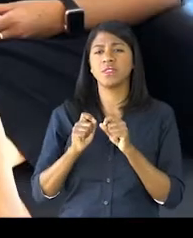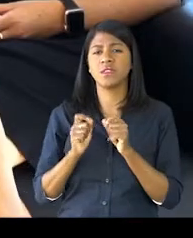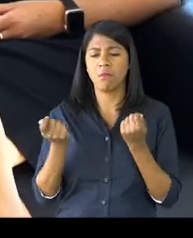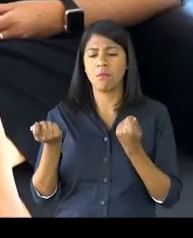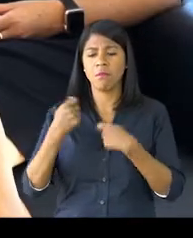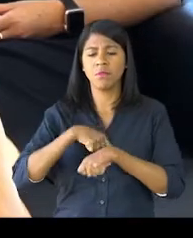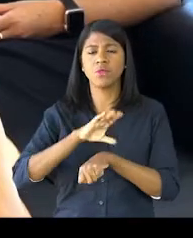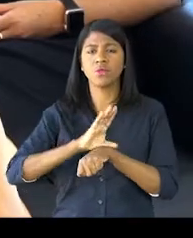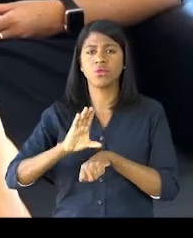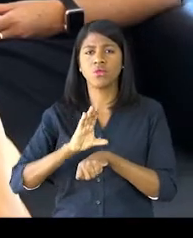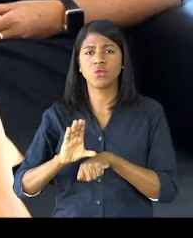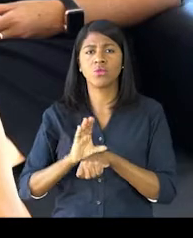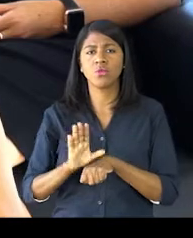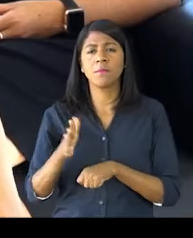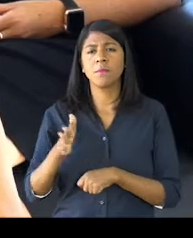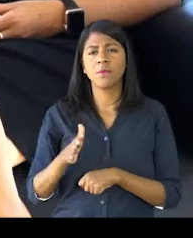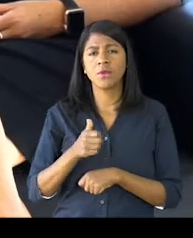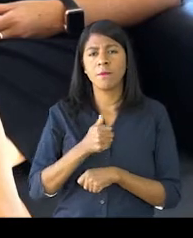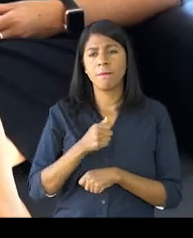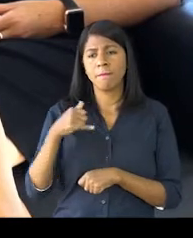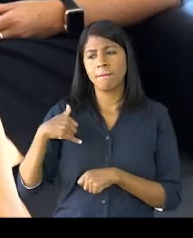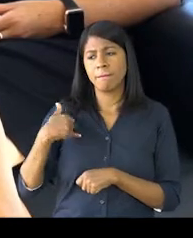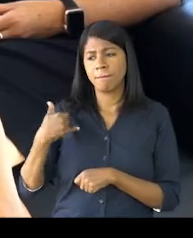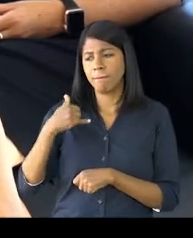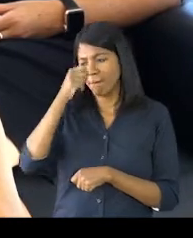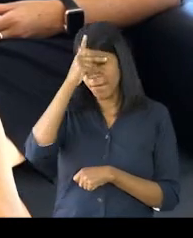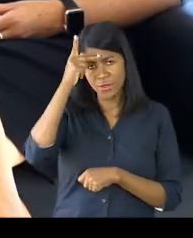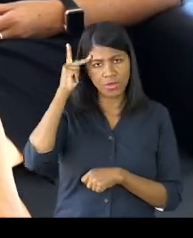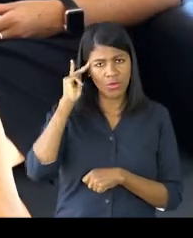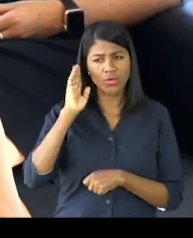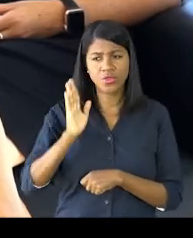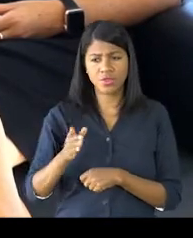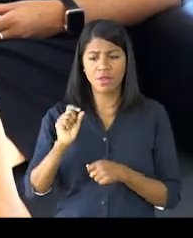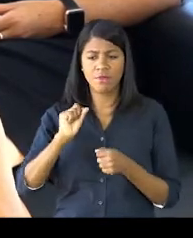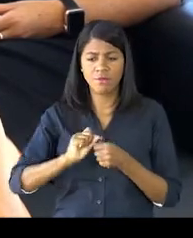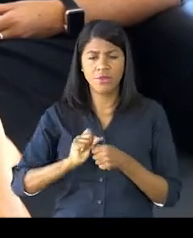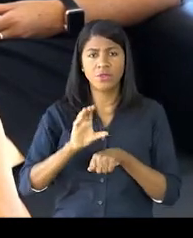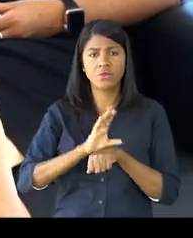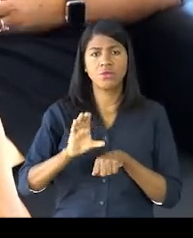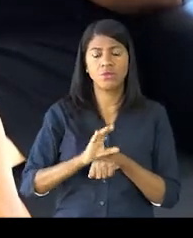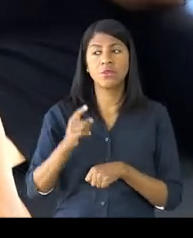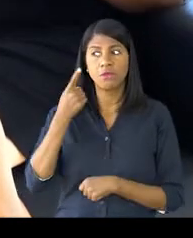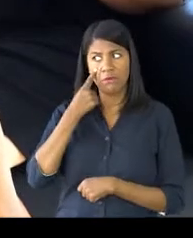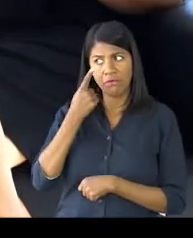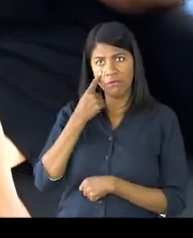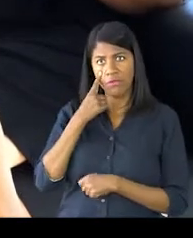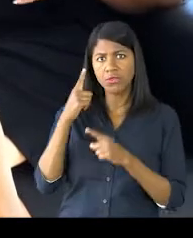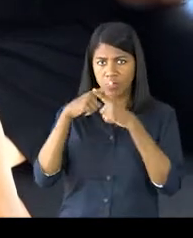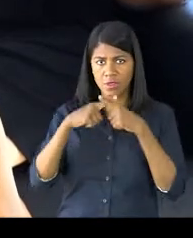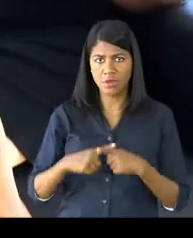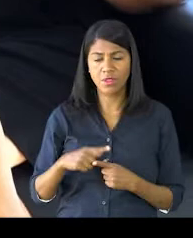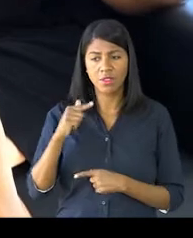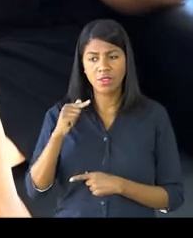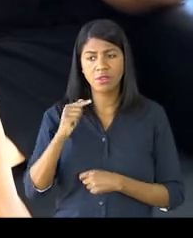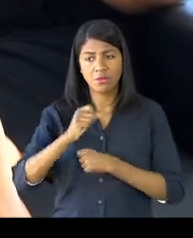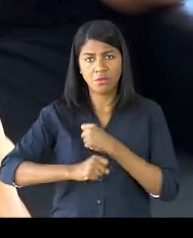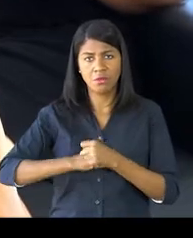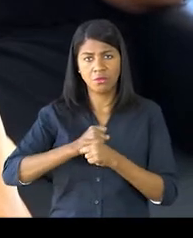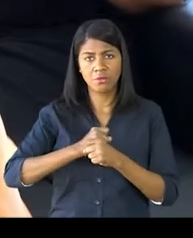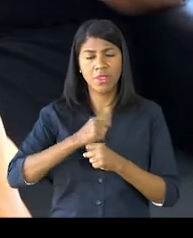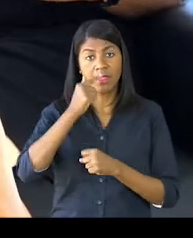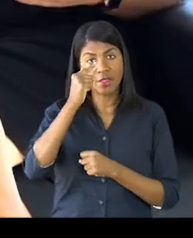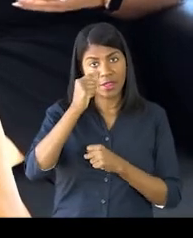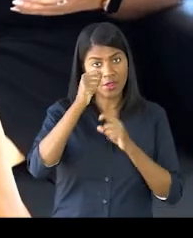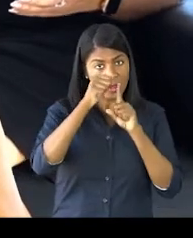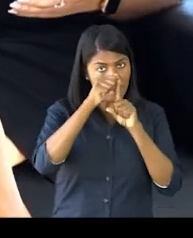é essa? Quantas pessoas você já capacitaram até hoje nesses 7 meses de trabalho? Então, e olha como foi desafiador. 7 meses de trabalho